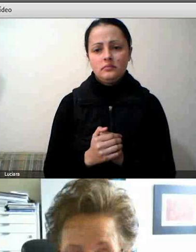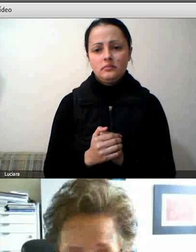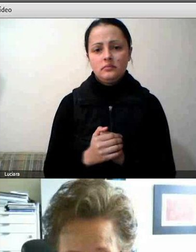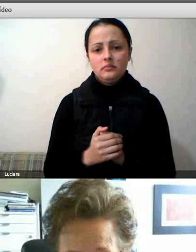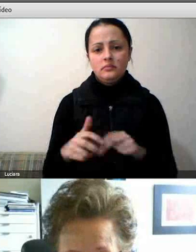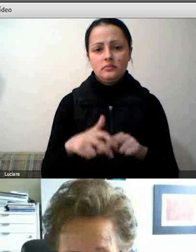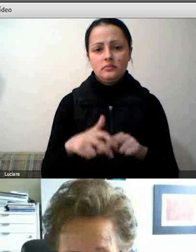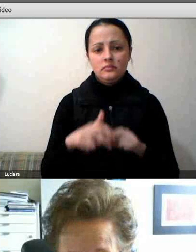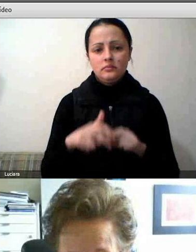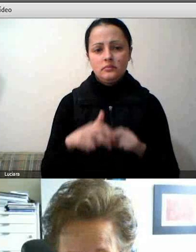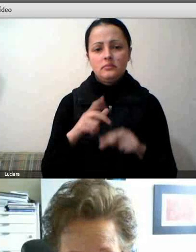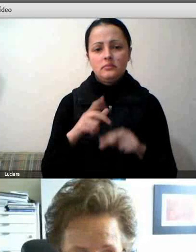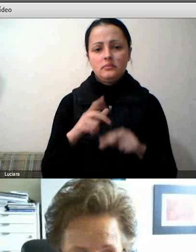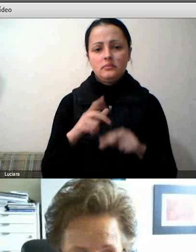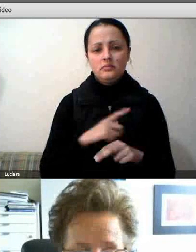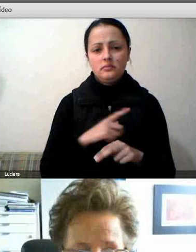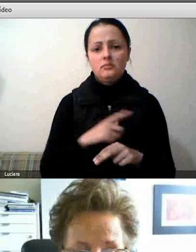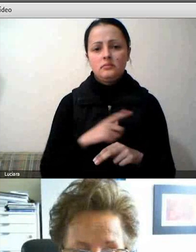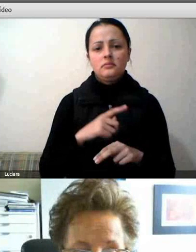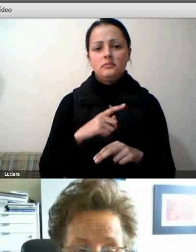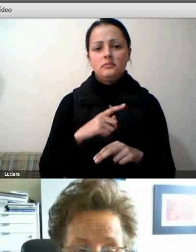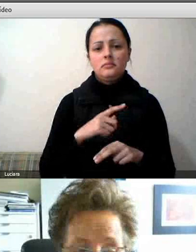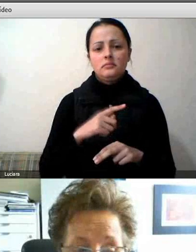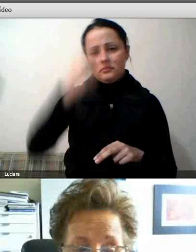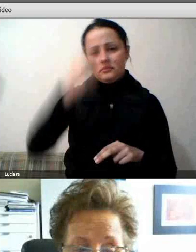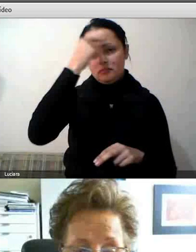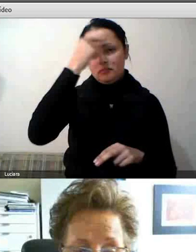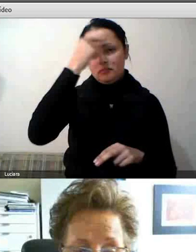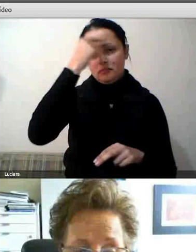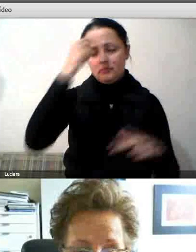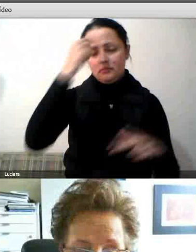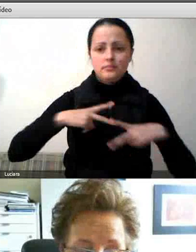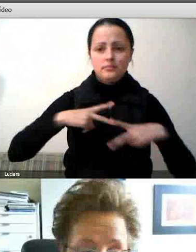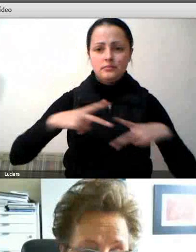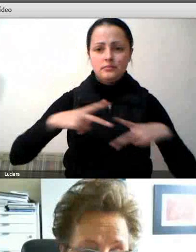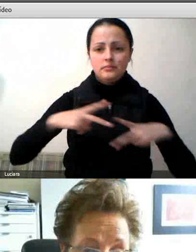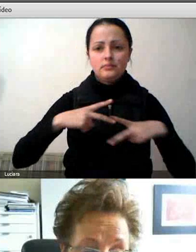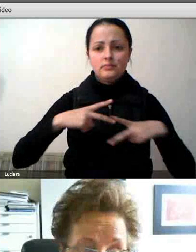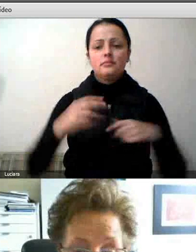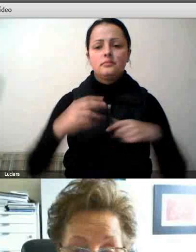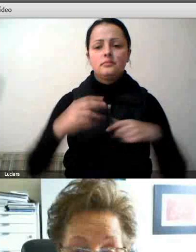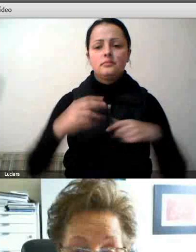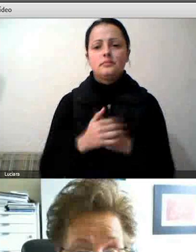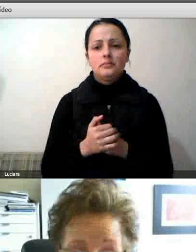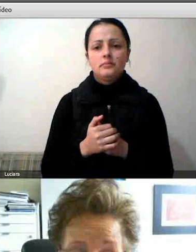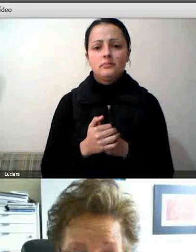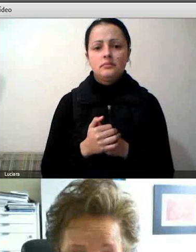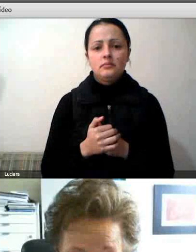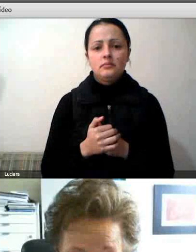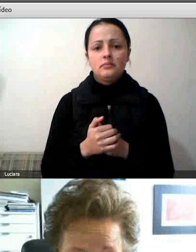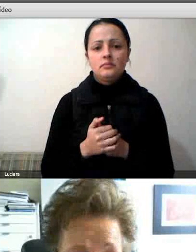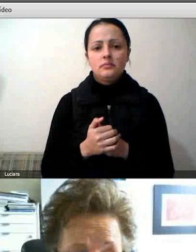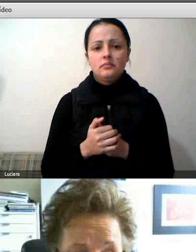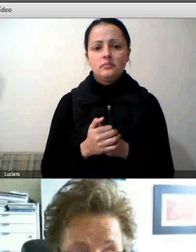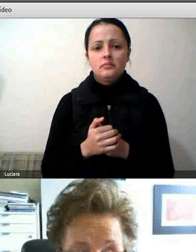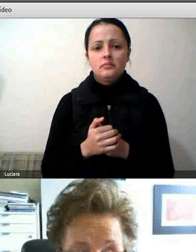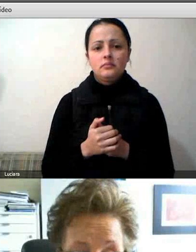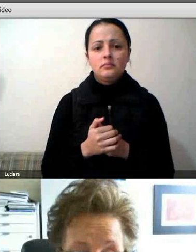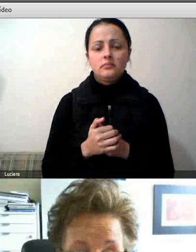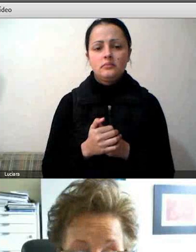escola para fazer essa inclusão. Então, nós temos a necessidade de preparar para o mundo do trabalho, dentro dessa